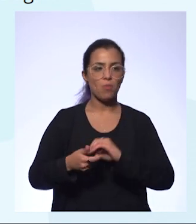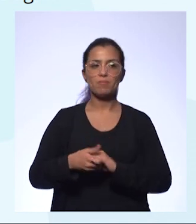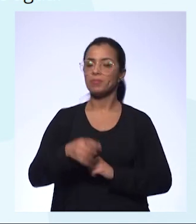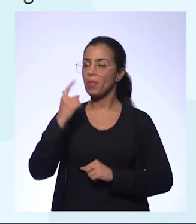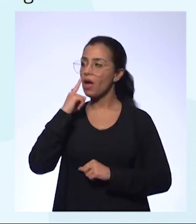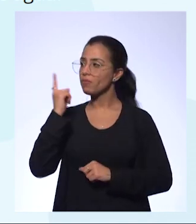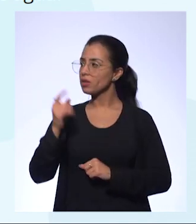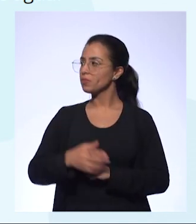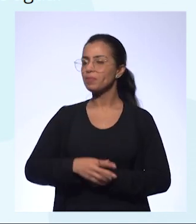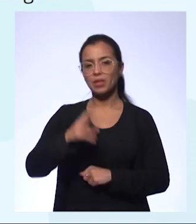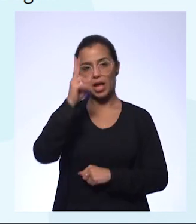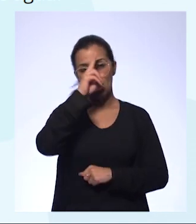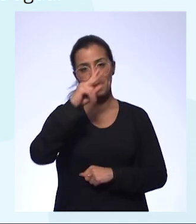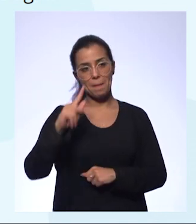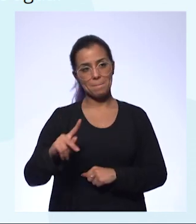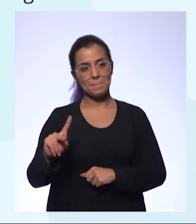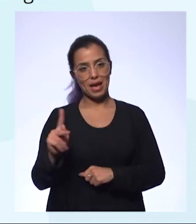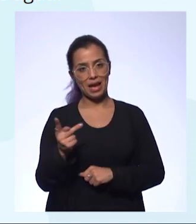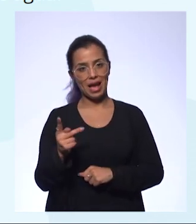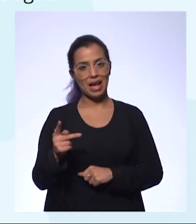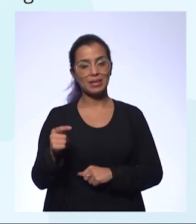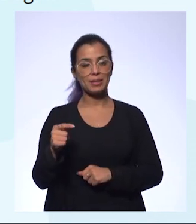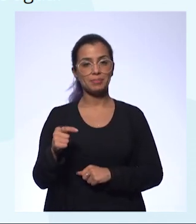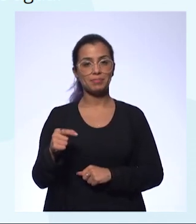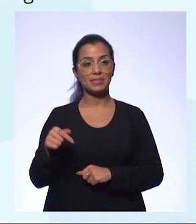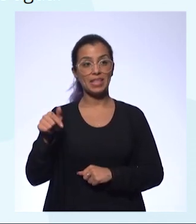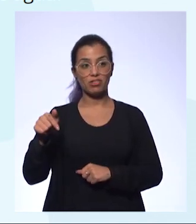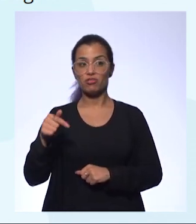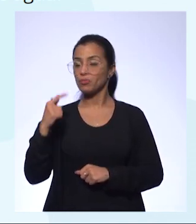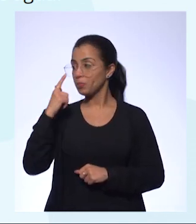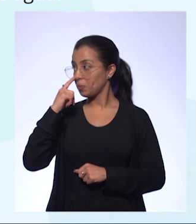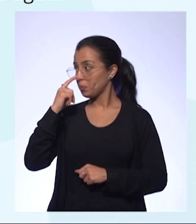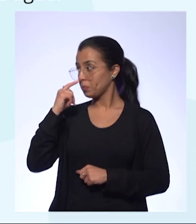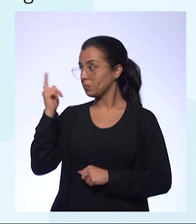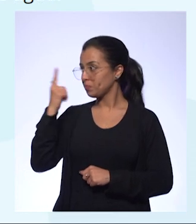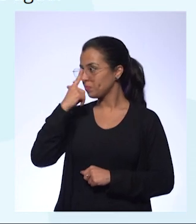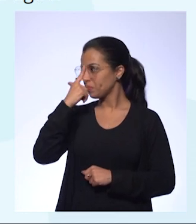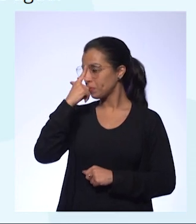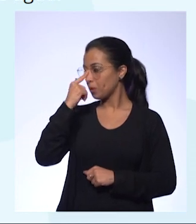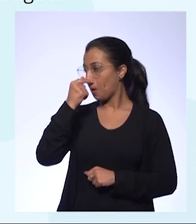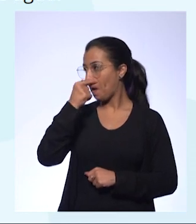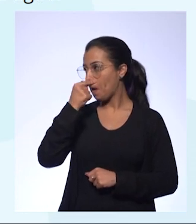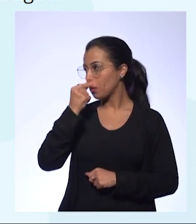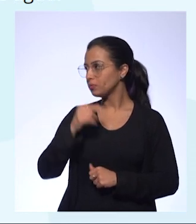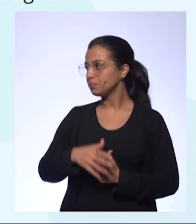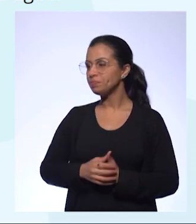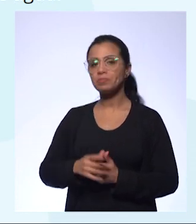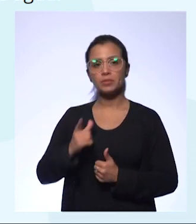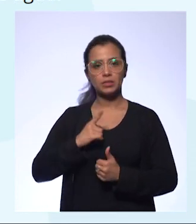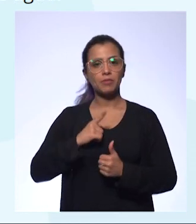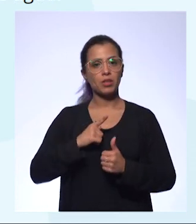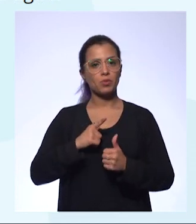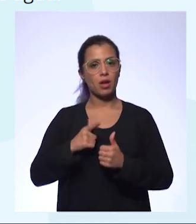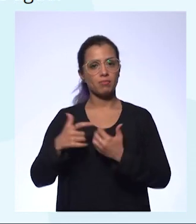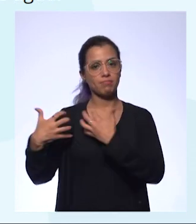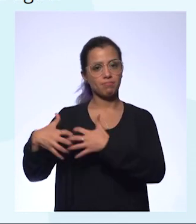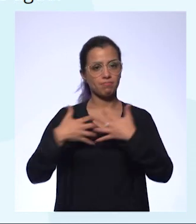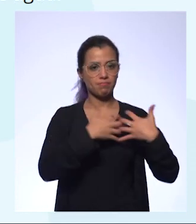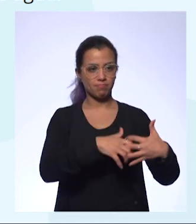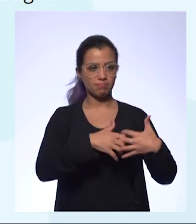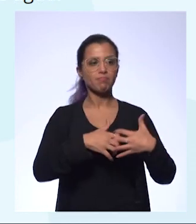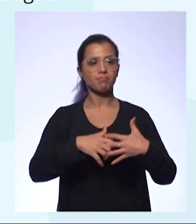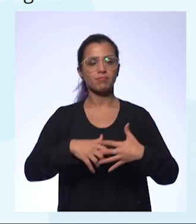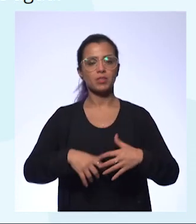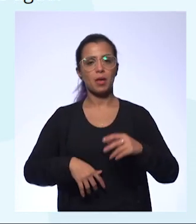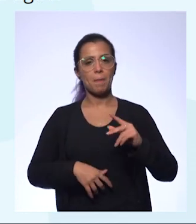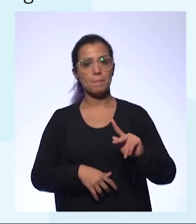baixo, a gente fala pH ácido, né? E a base, ele vai liberar o OH- e tem um pH, né,